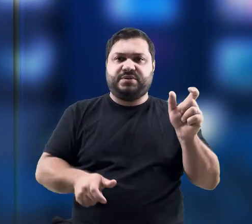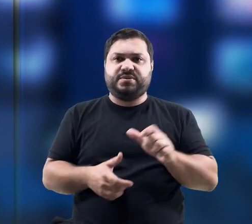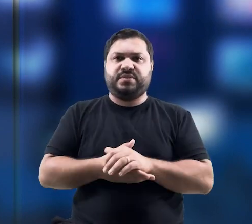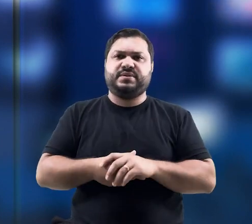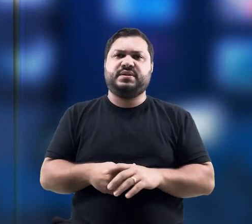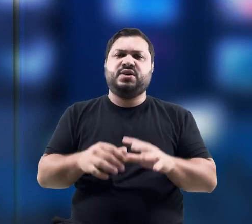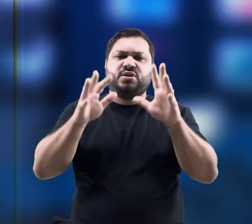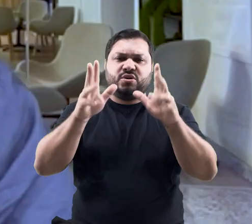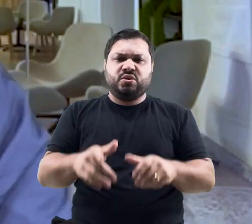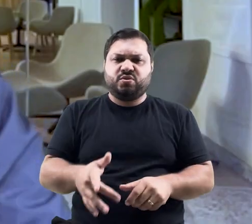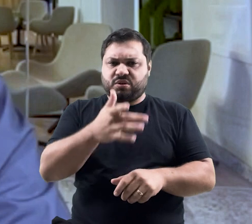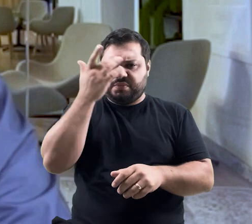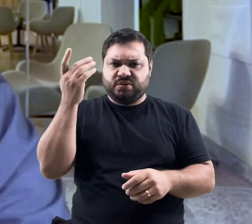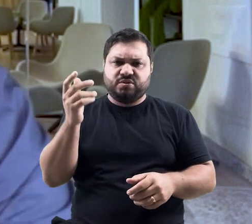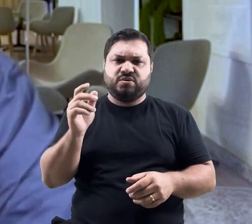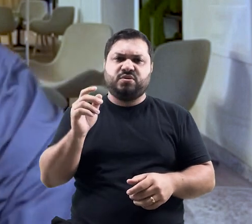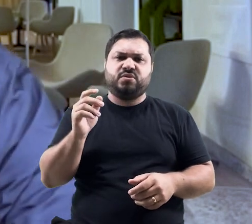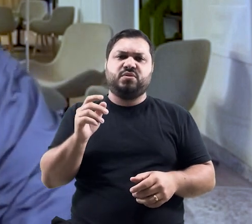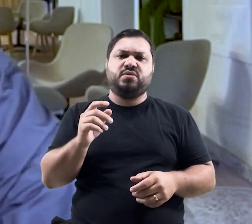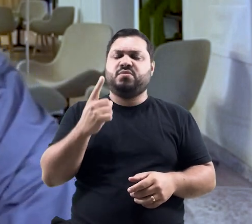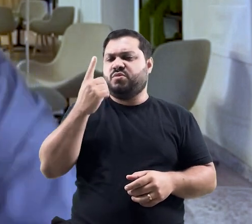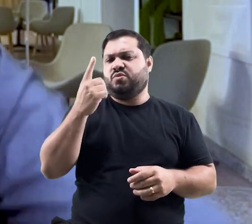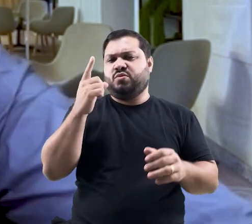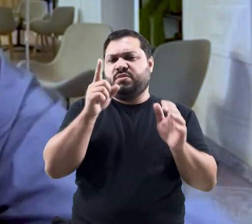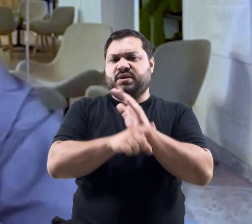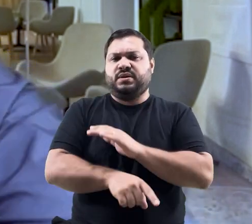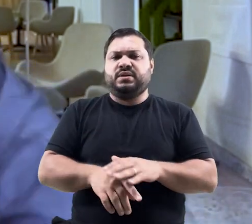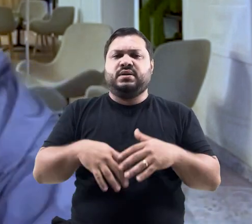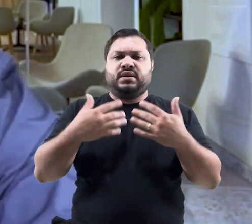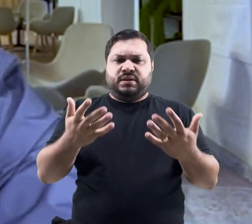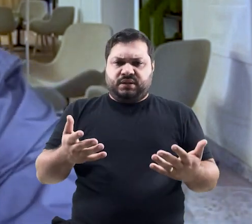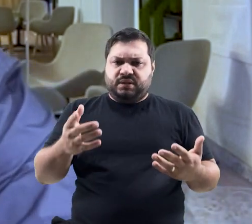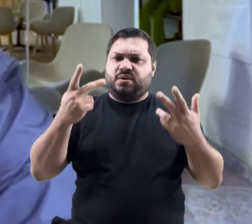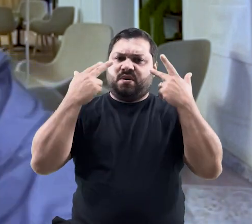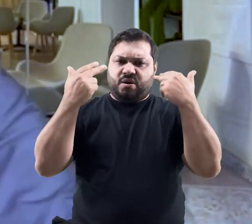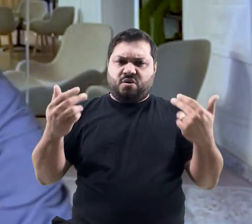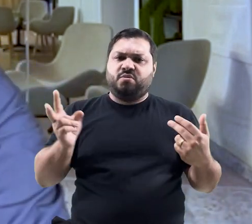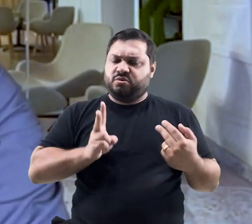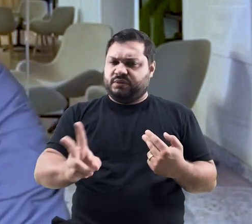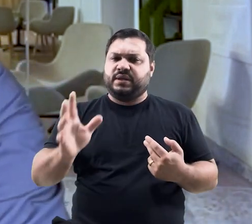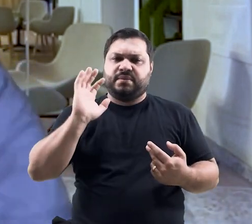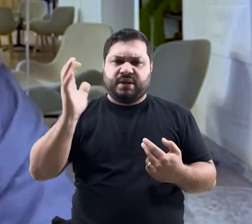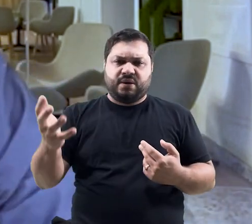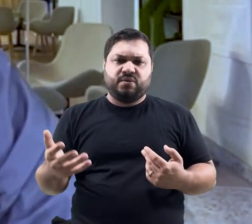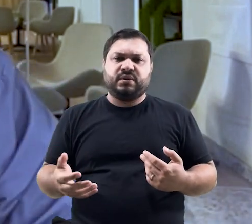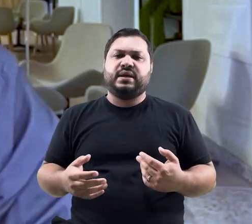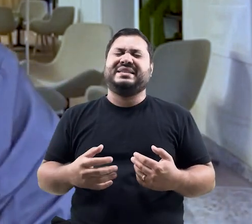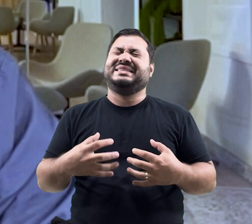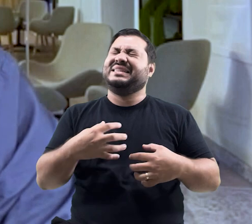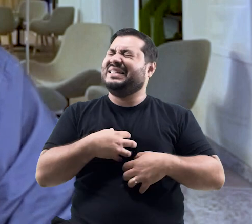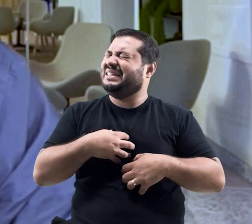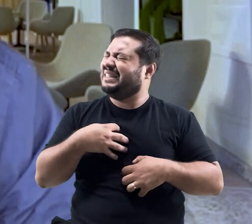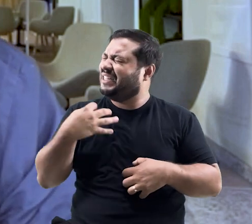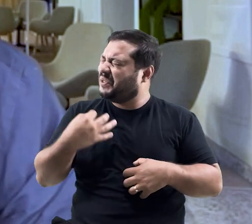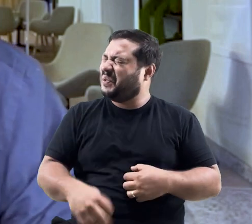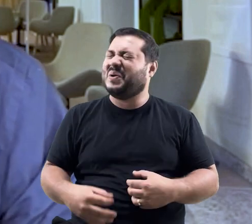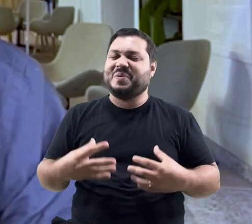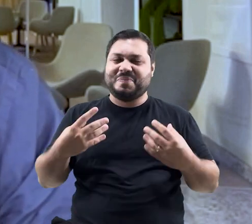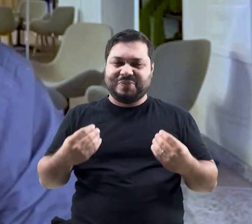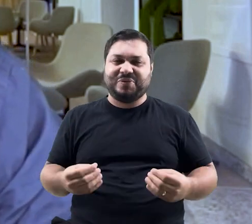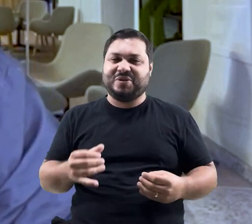para essas pessoas? Em todo concurso alguém vai ficar por uma questão. Então é muito comum, isso é bem frequente. E